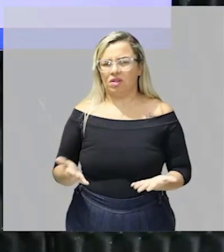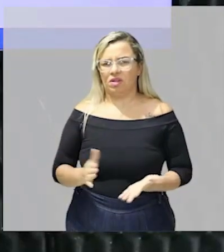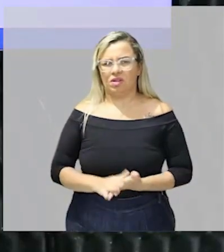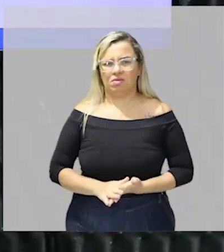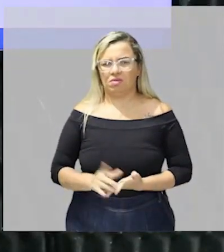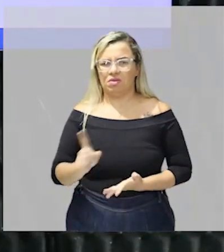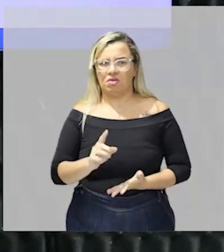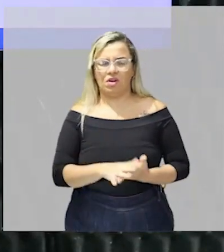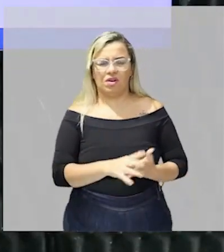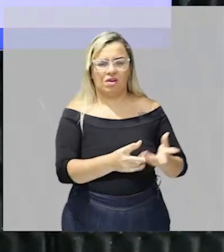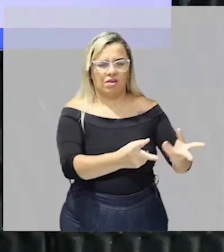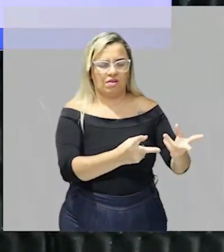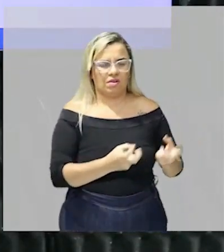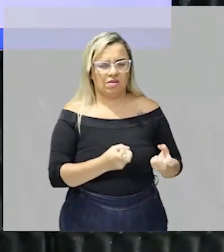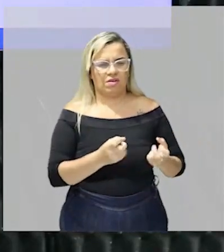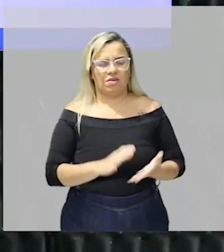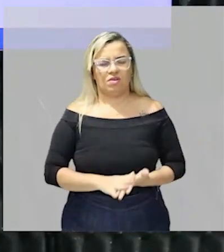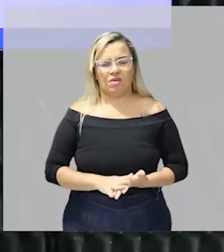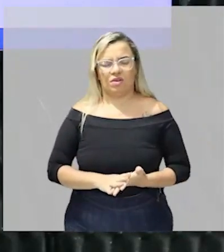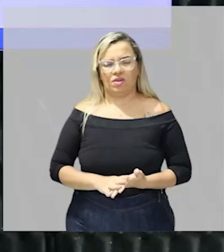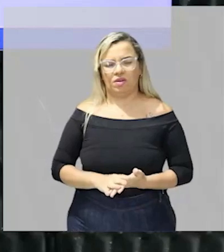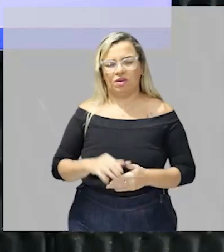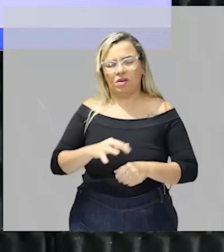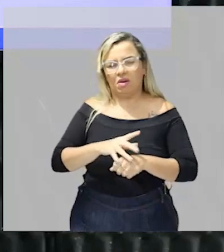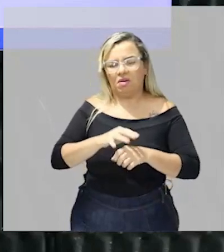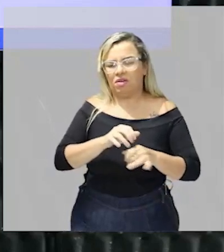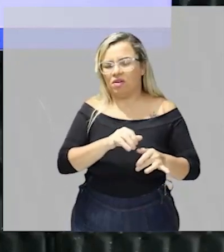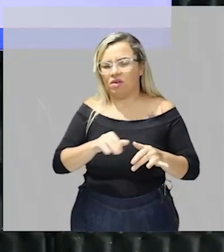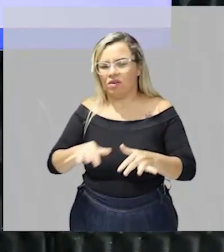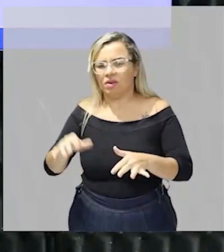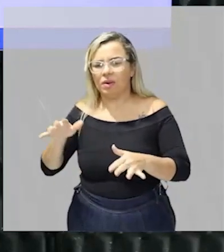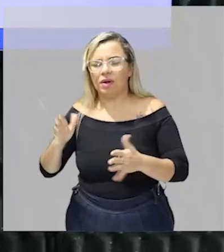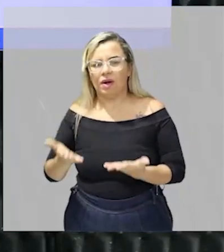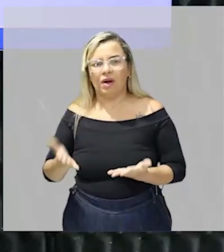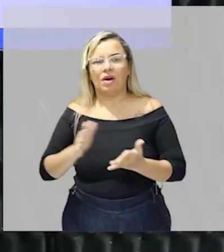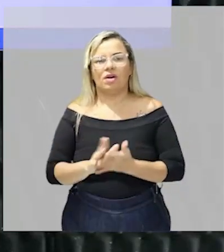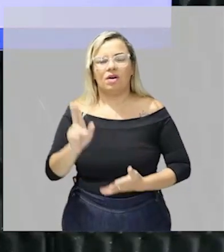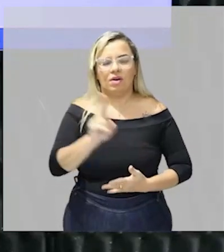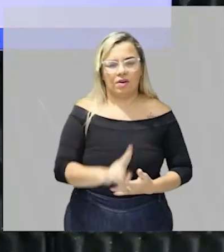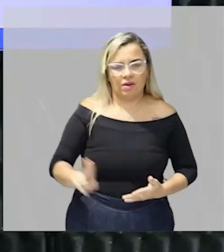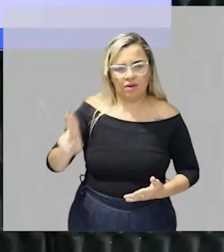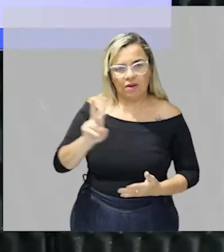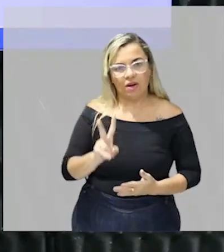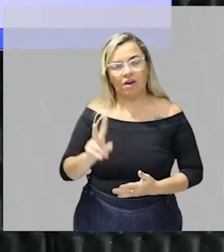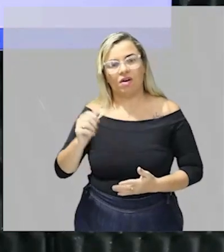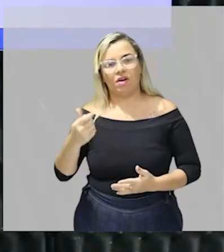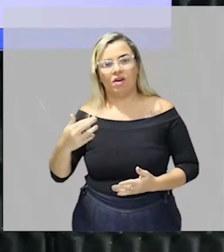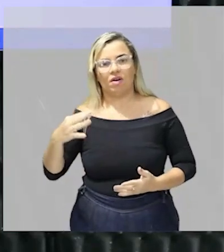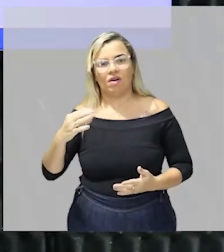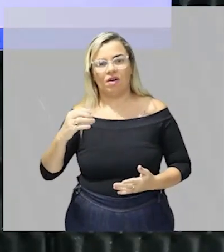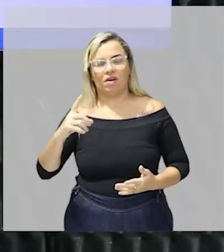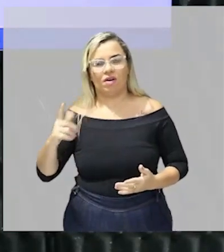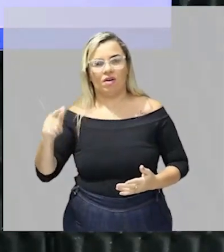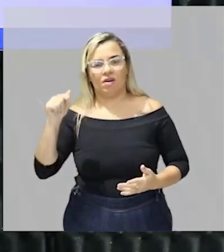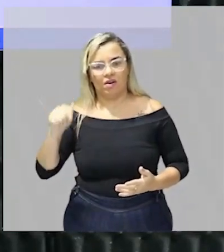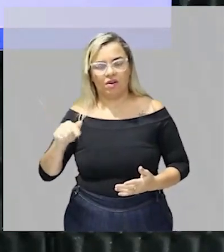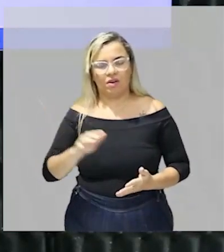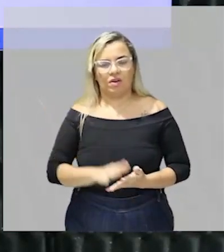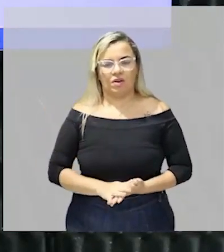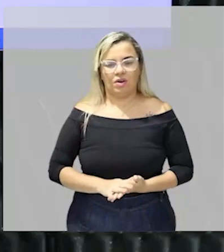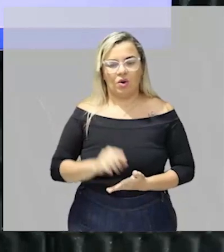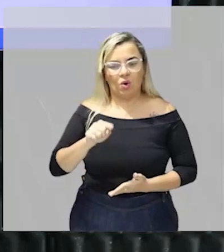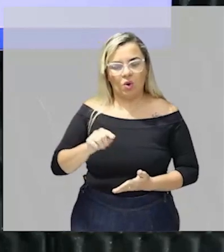vai perceber. Essa introdução de vetores. Eles vão utilizar a varíola como um grande general. Inclusive, no